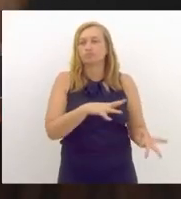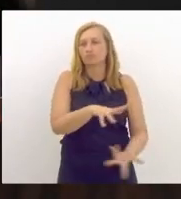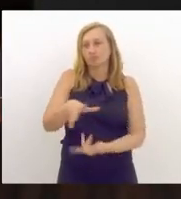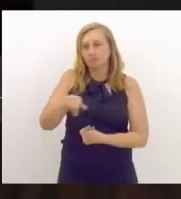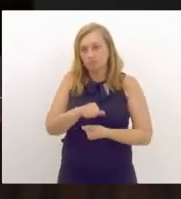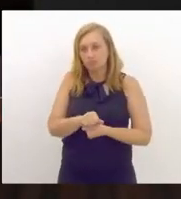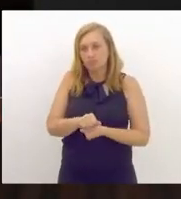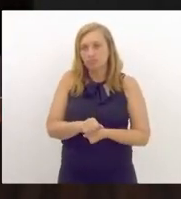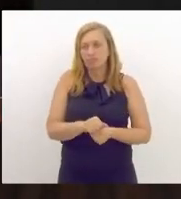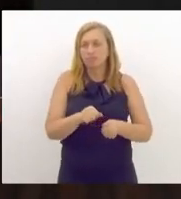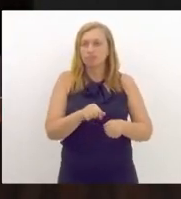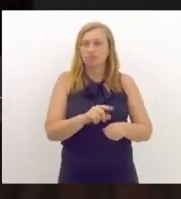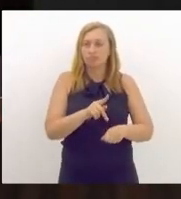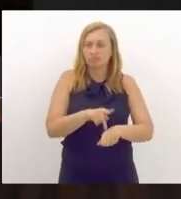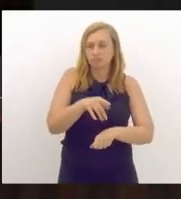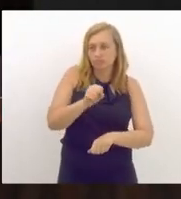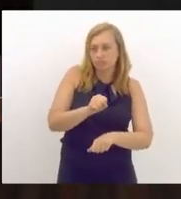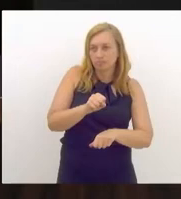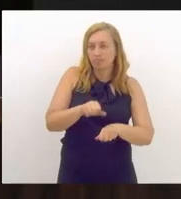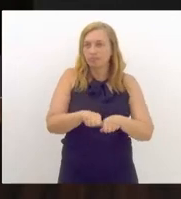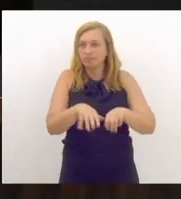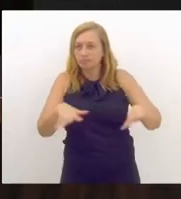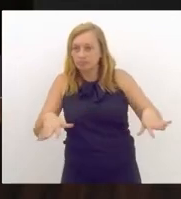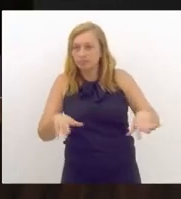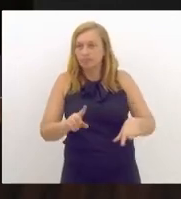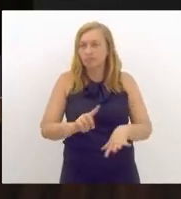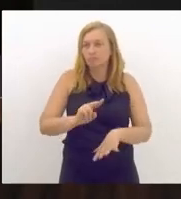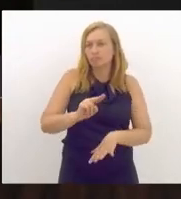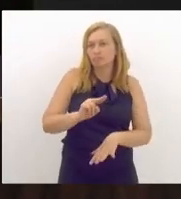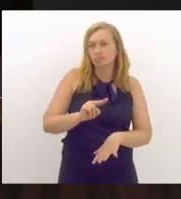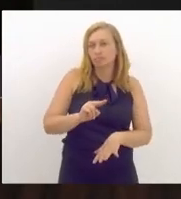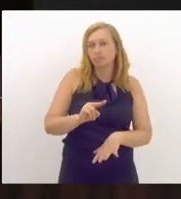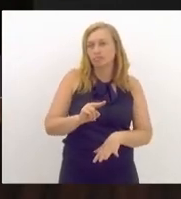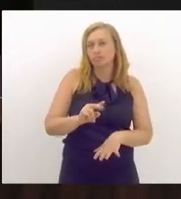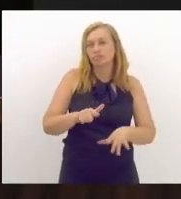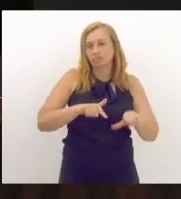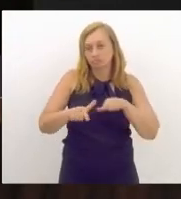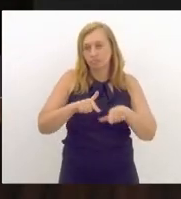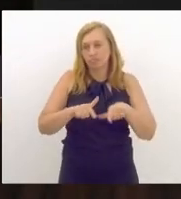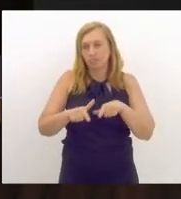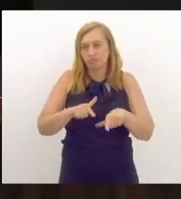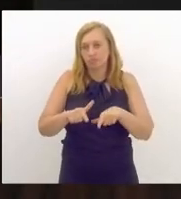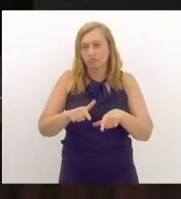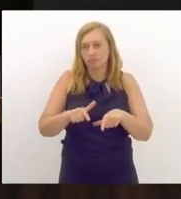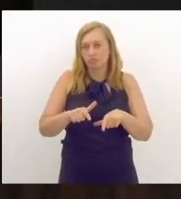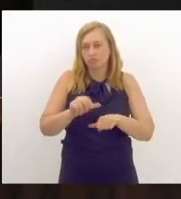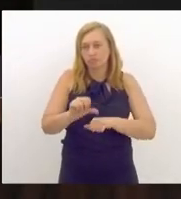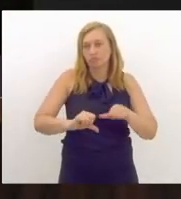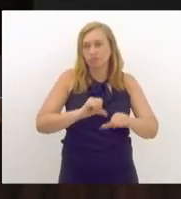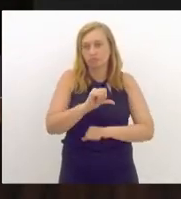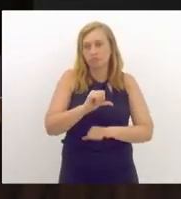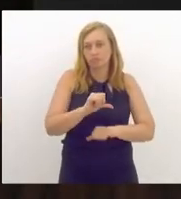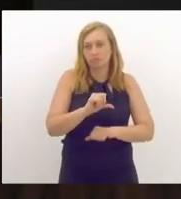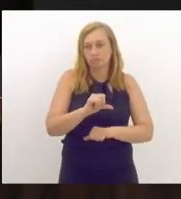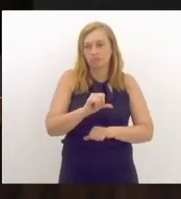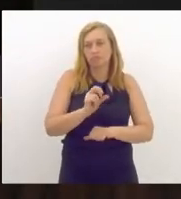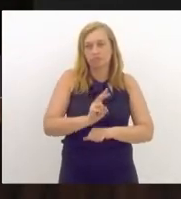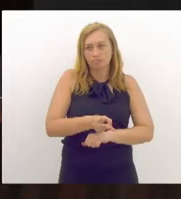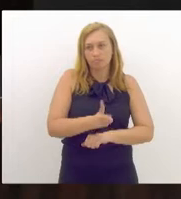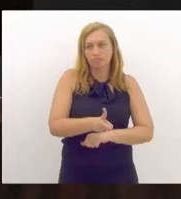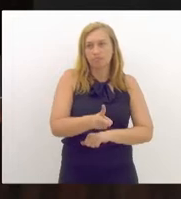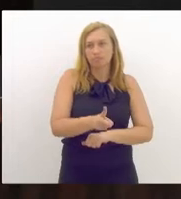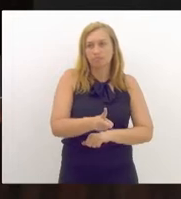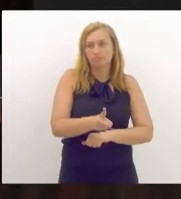pode pandemia ou em pandemia o trabalho se transformou continua se